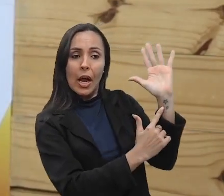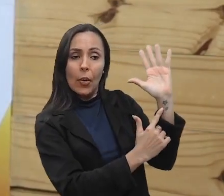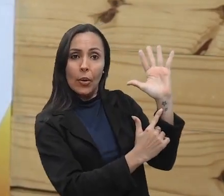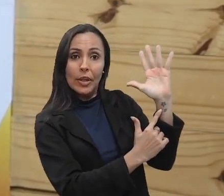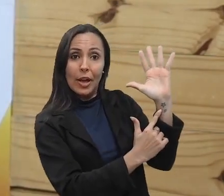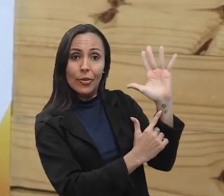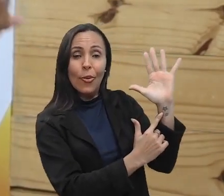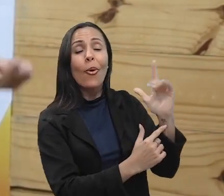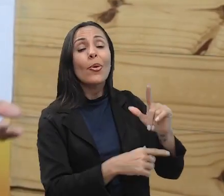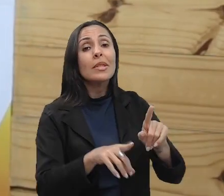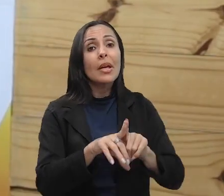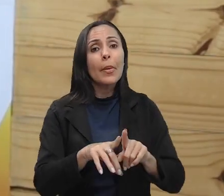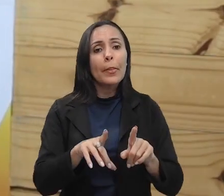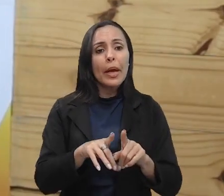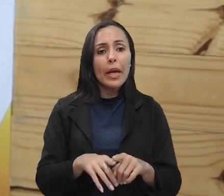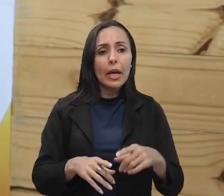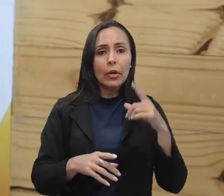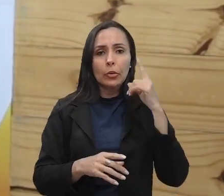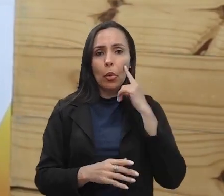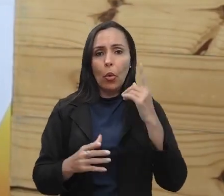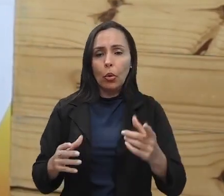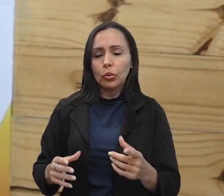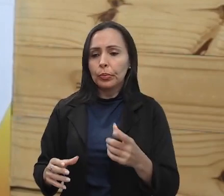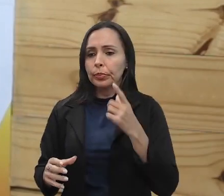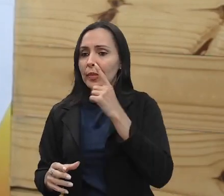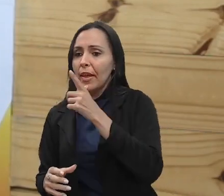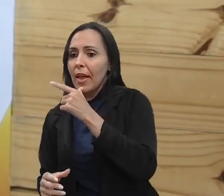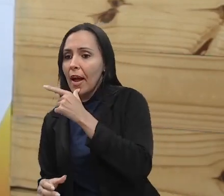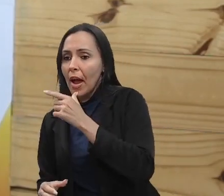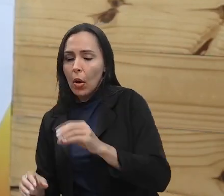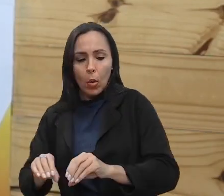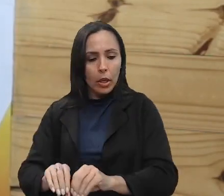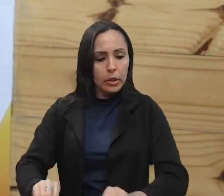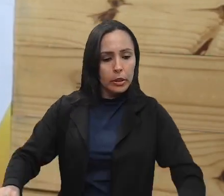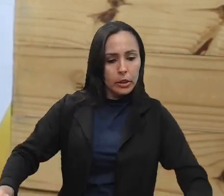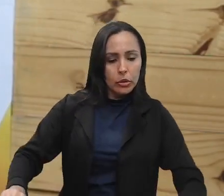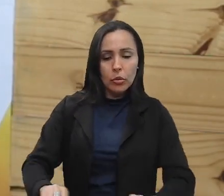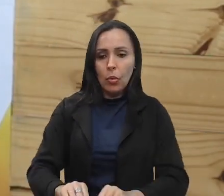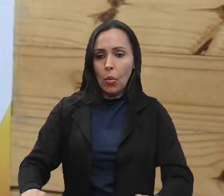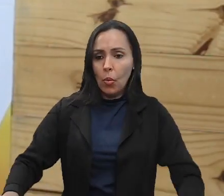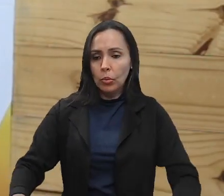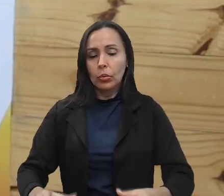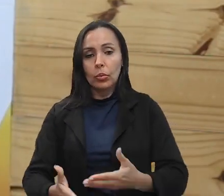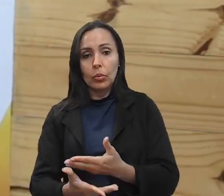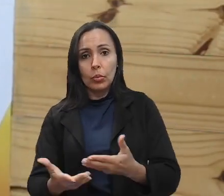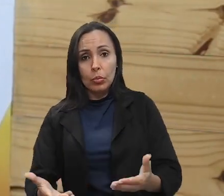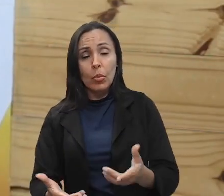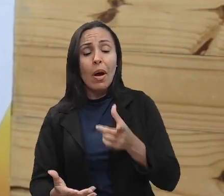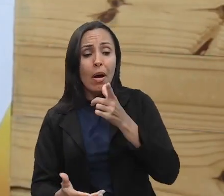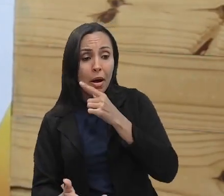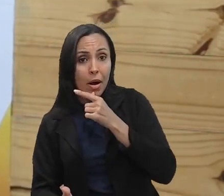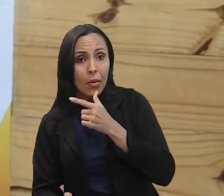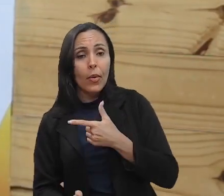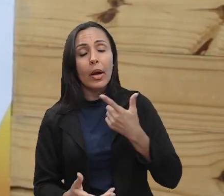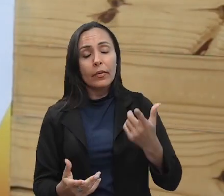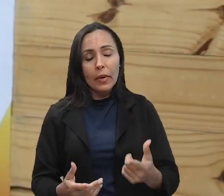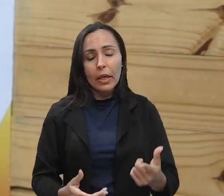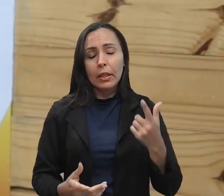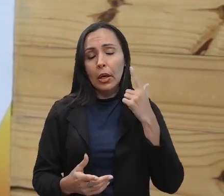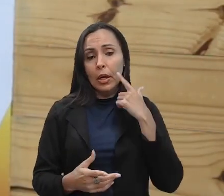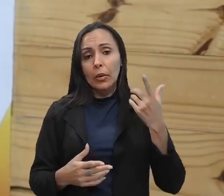aí a questão dos pontos de água, de esgoto, porque isso, entenda, vai interferir